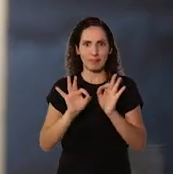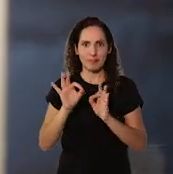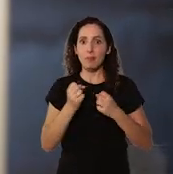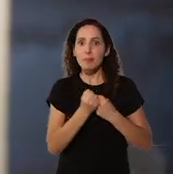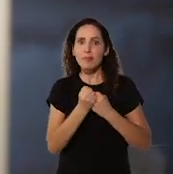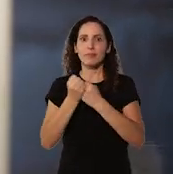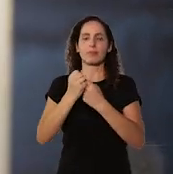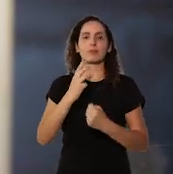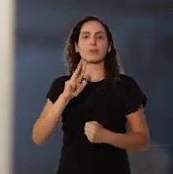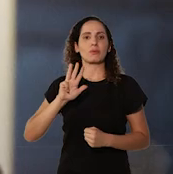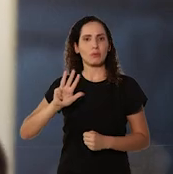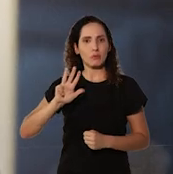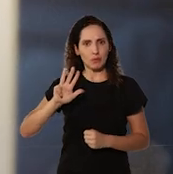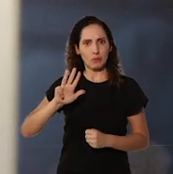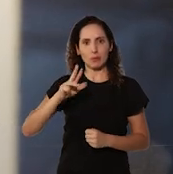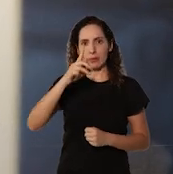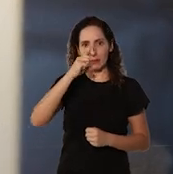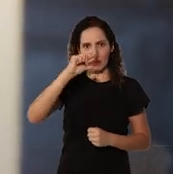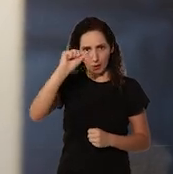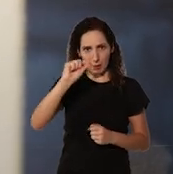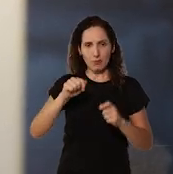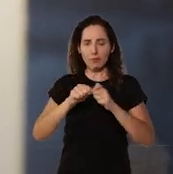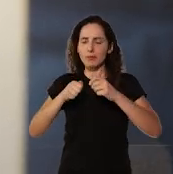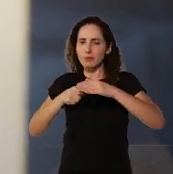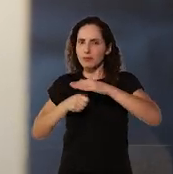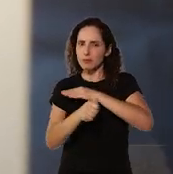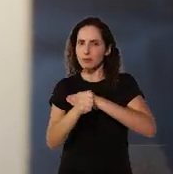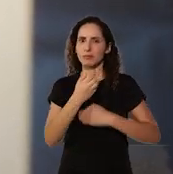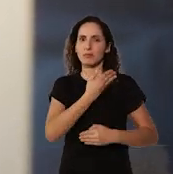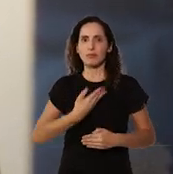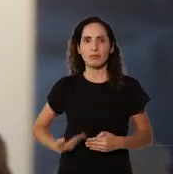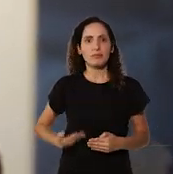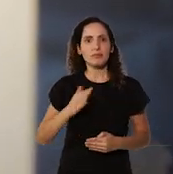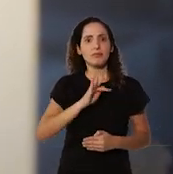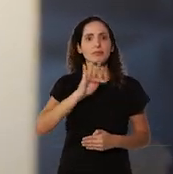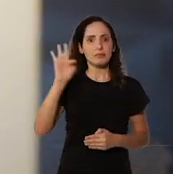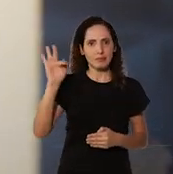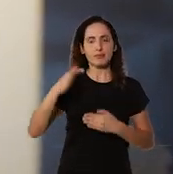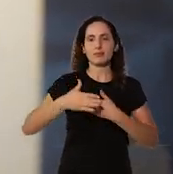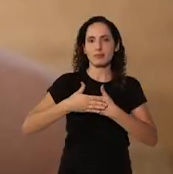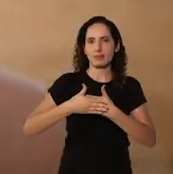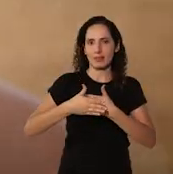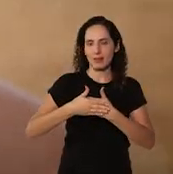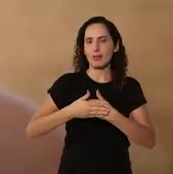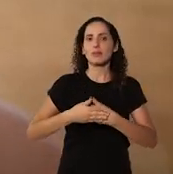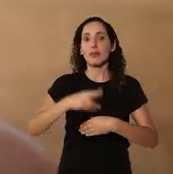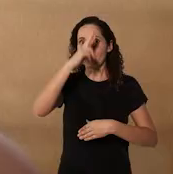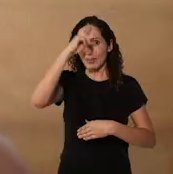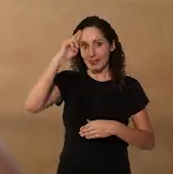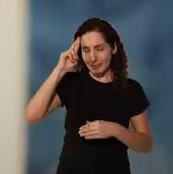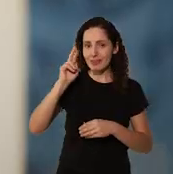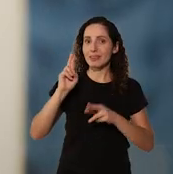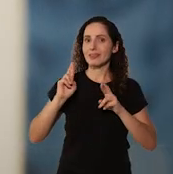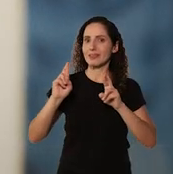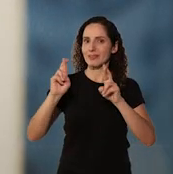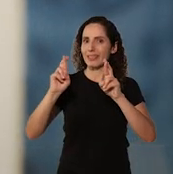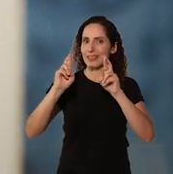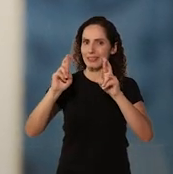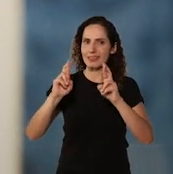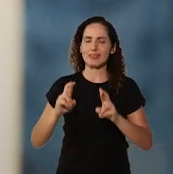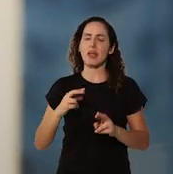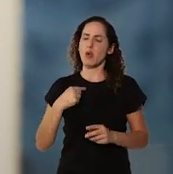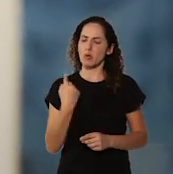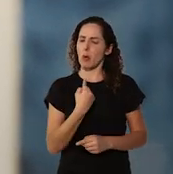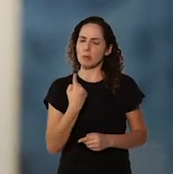o apoio do Lula e Alckmin, vamos trazer muitos investimentos do governo federal para Ribeirão. Rock é esperança. Ninguém pode